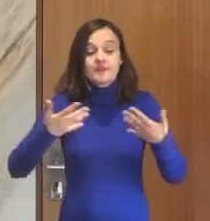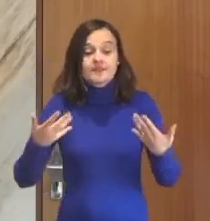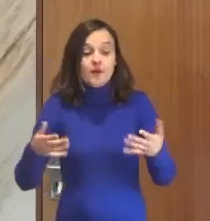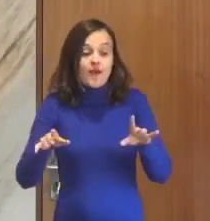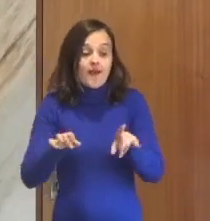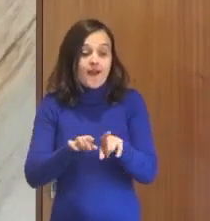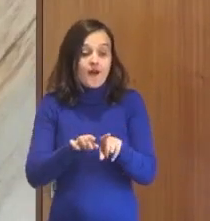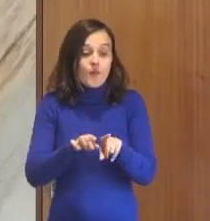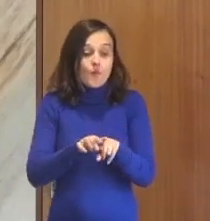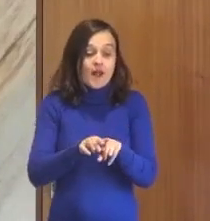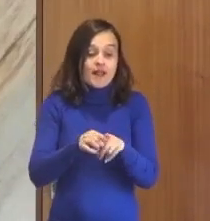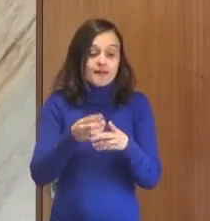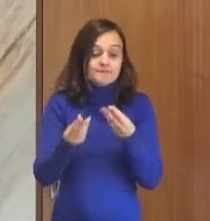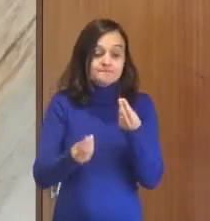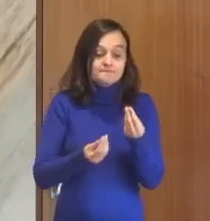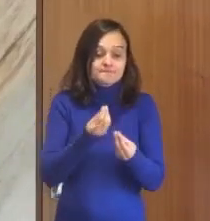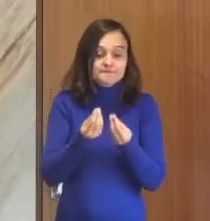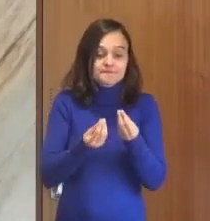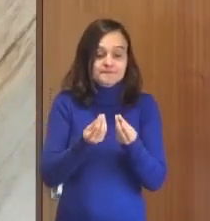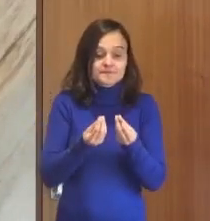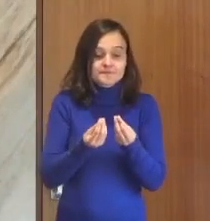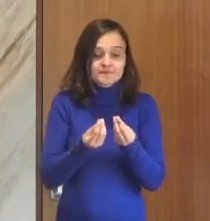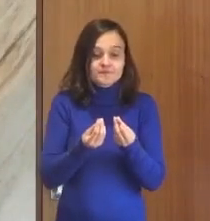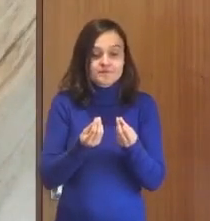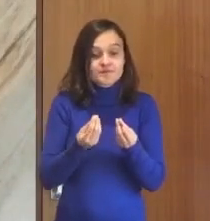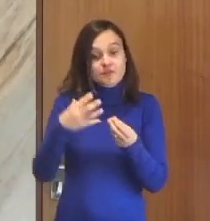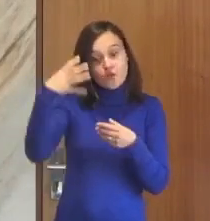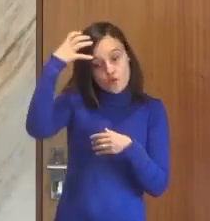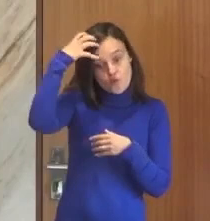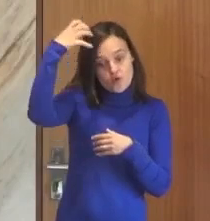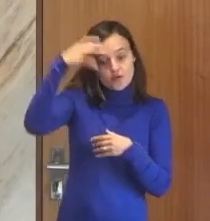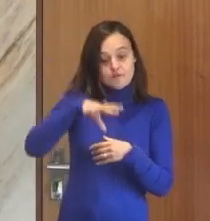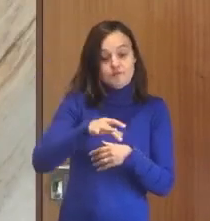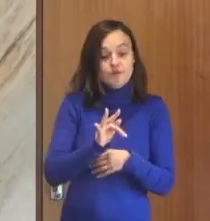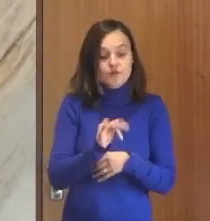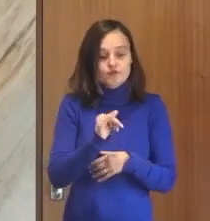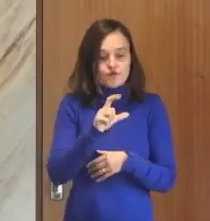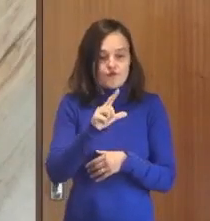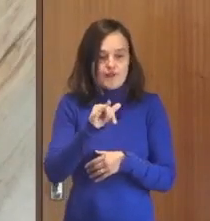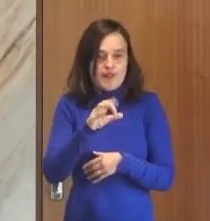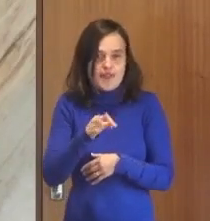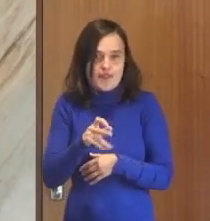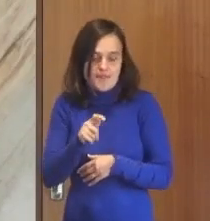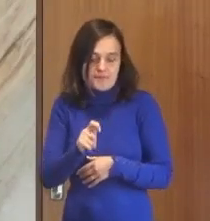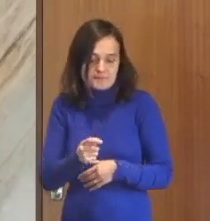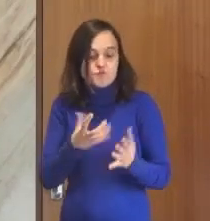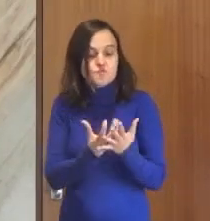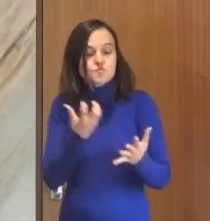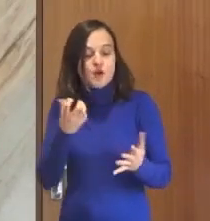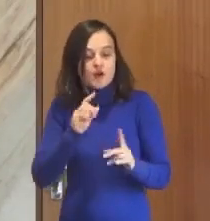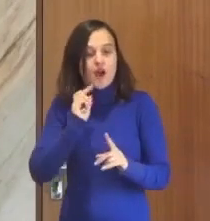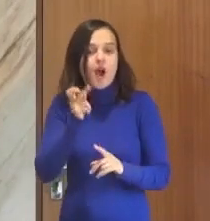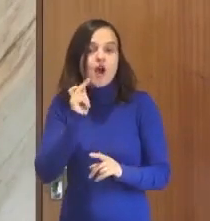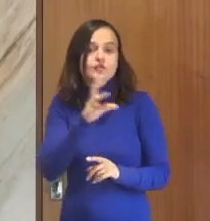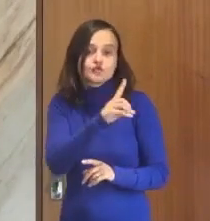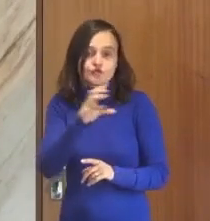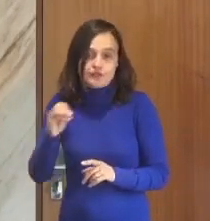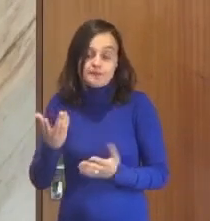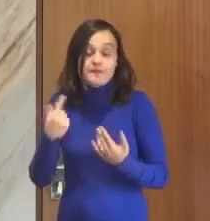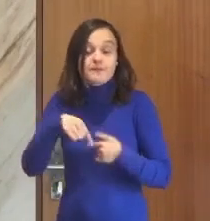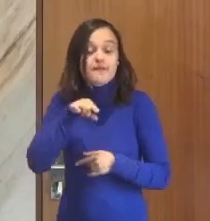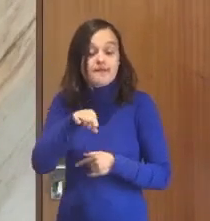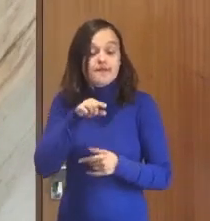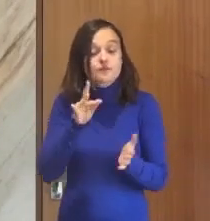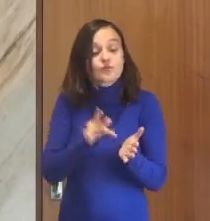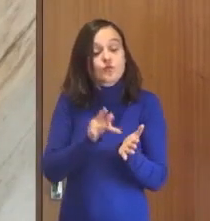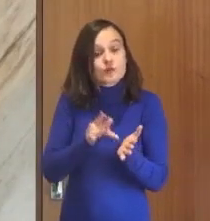alegoria que nos remete para a dominação dos reis Filipes durante 60 anos. Também nesta obra,